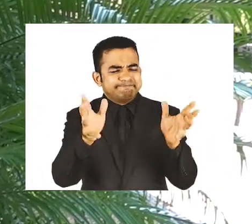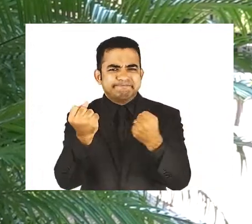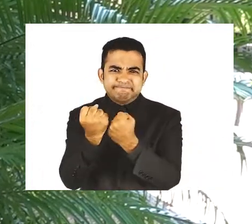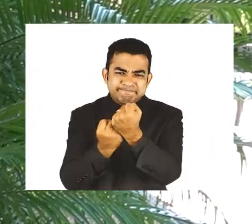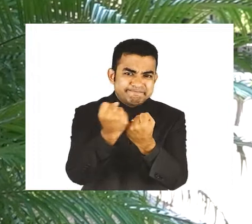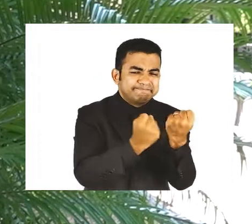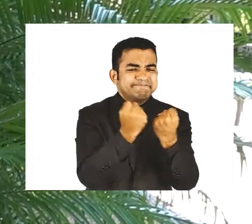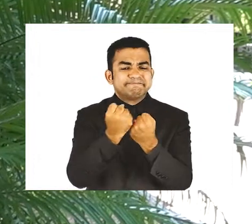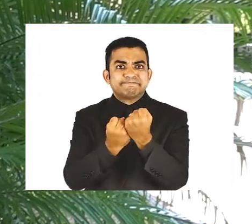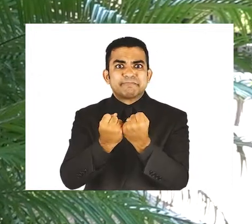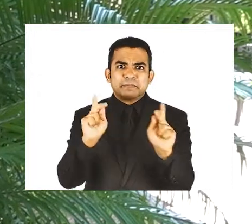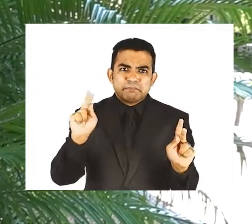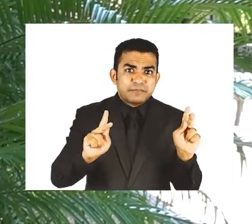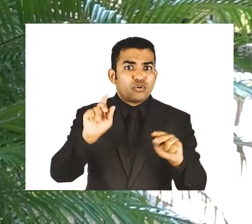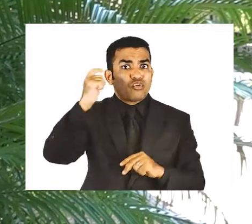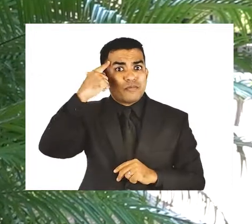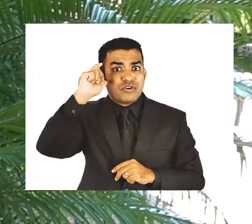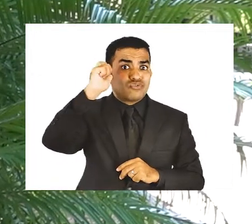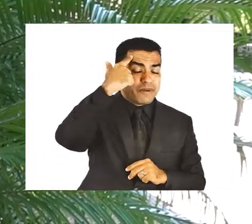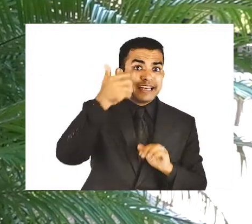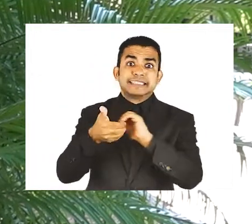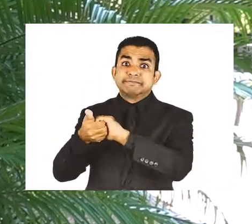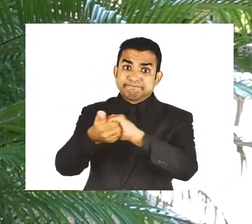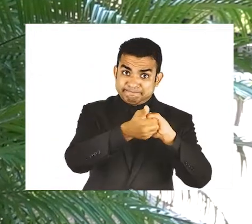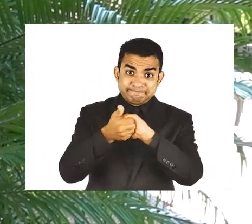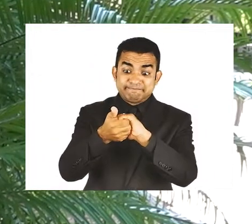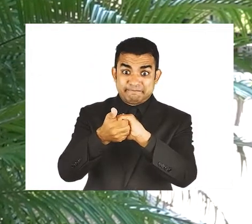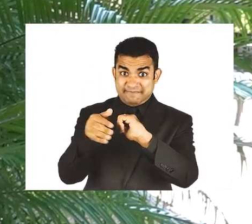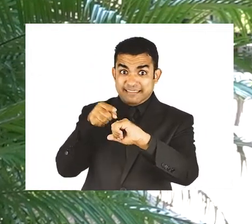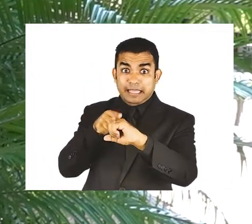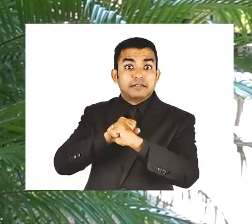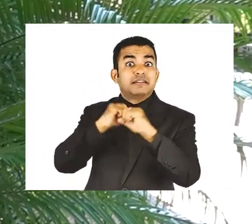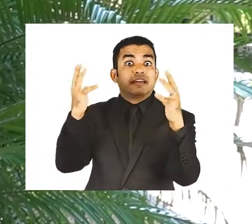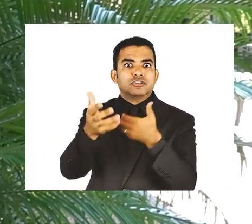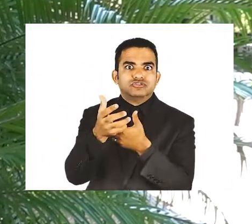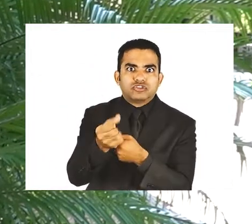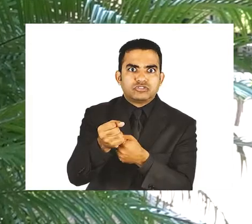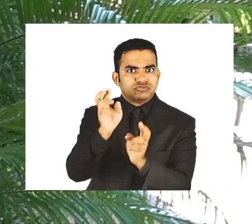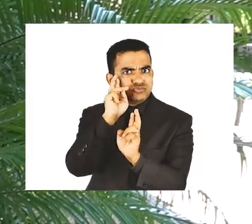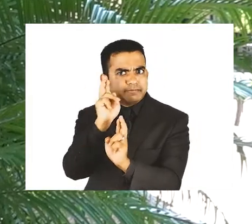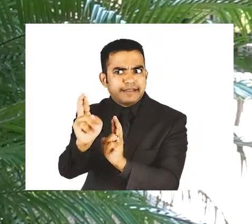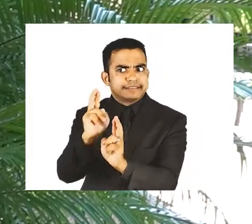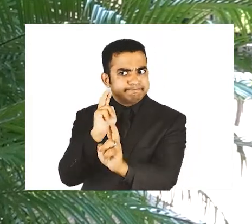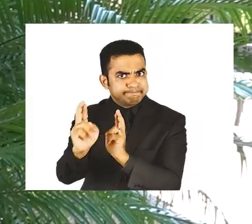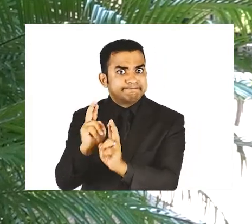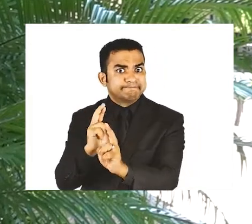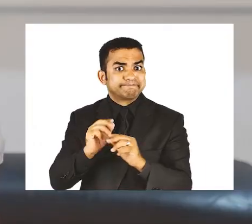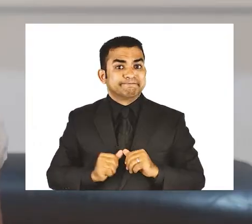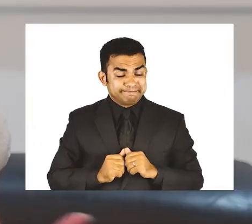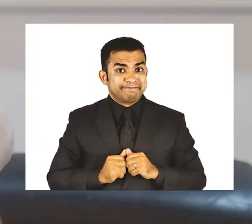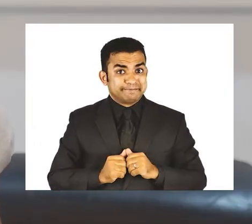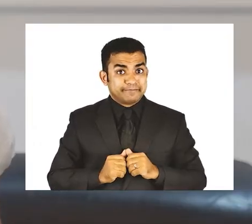a colaboração entre as pessoas e seus governos, uma colaboração baseada na confiança e no respeito mutuo.